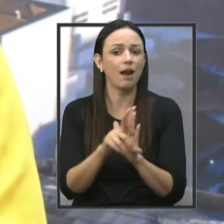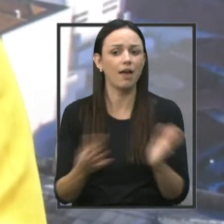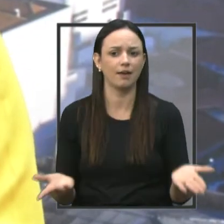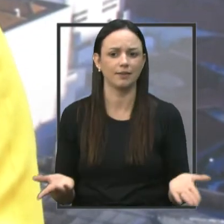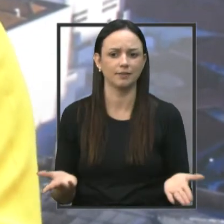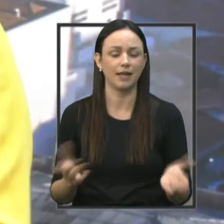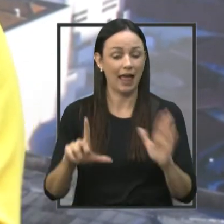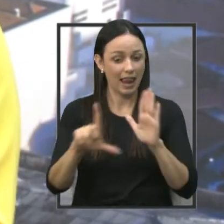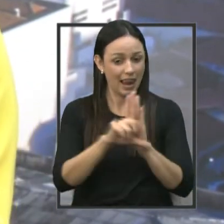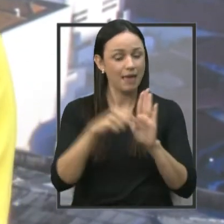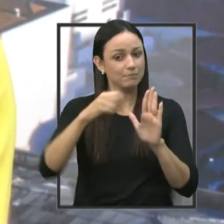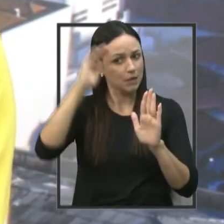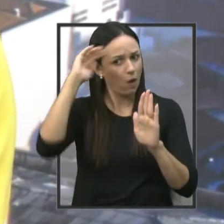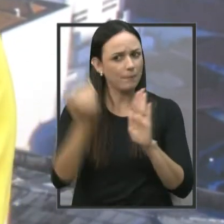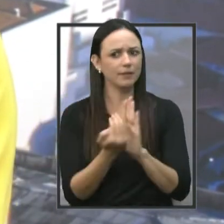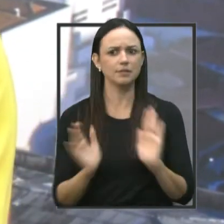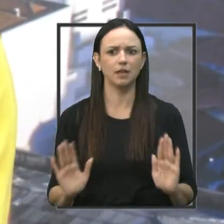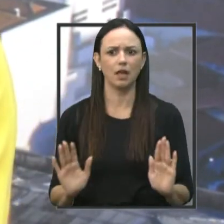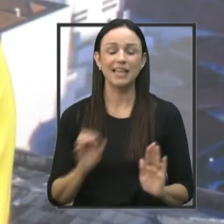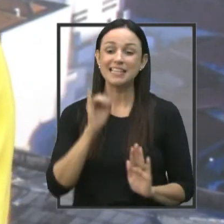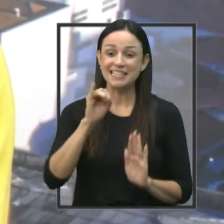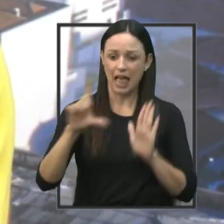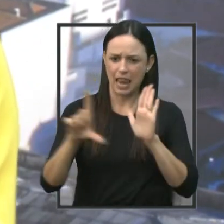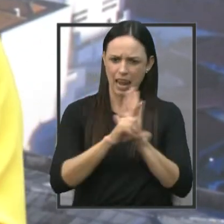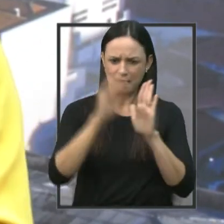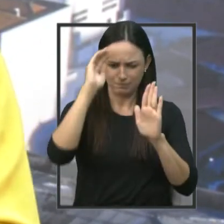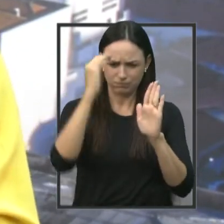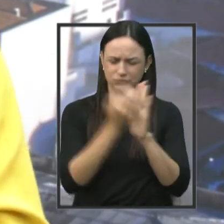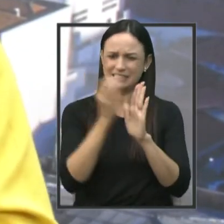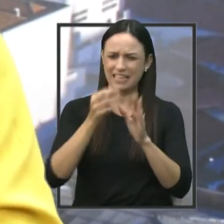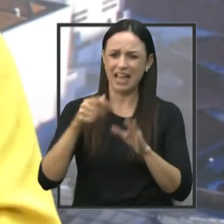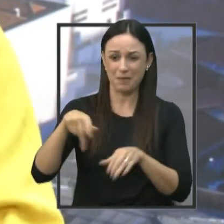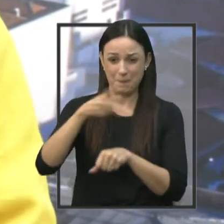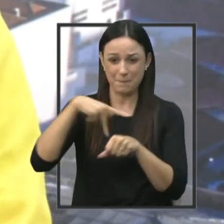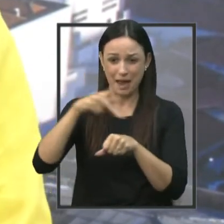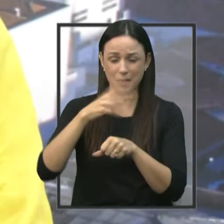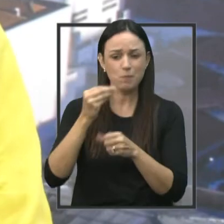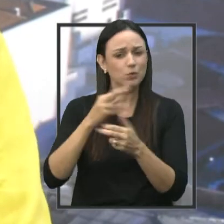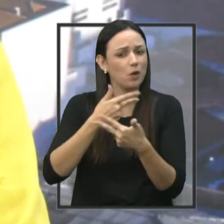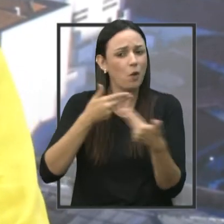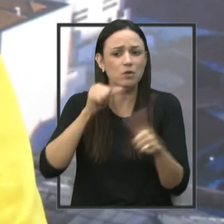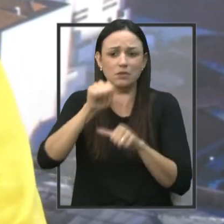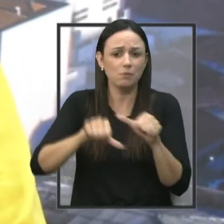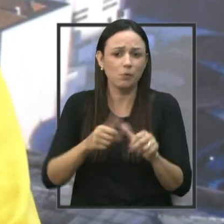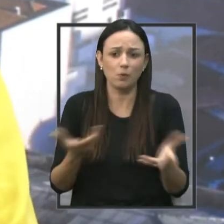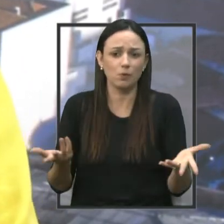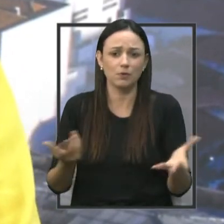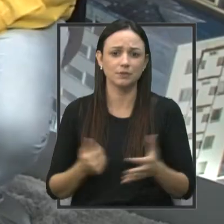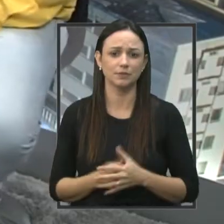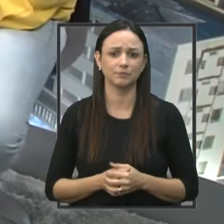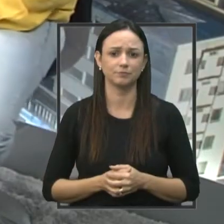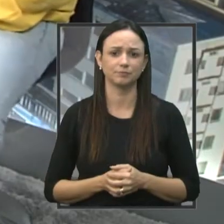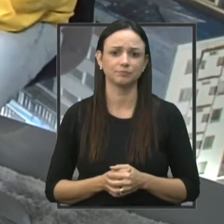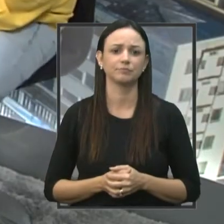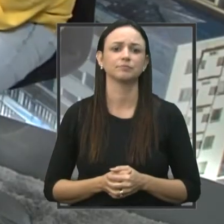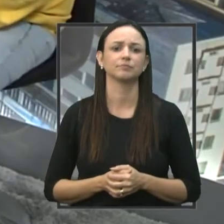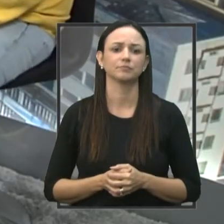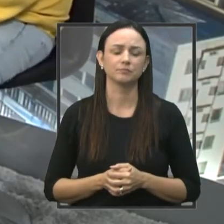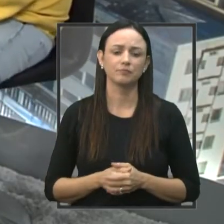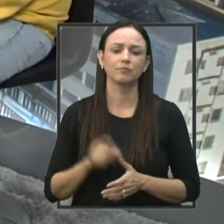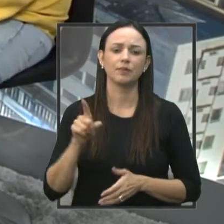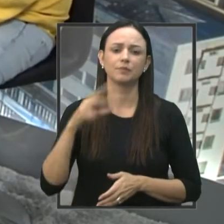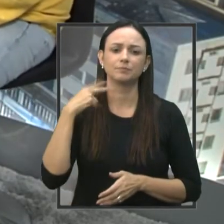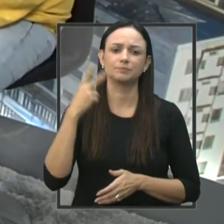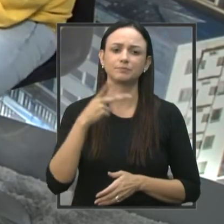ser seguida. Se a lei fosse seguida corretamente nesse país, muita coisa mudaria. Entendeu? Bom, vereador, vamos